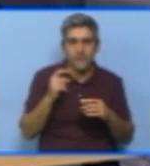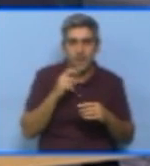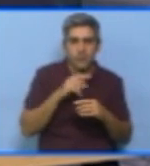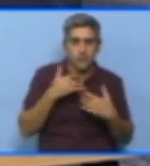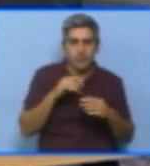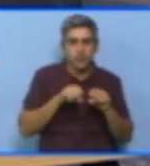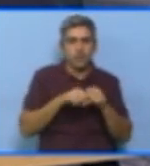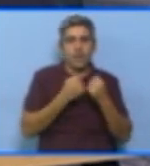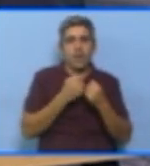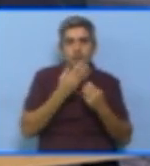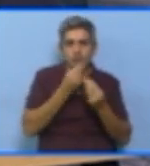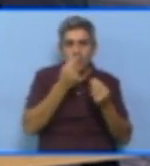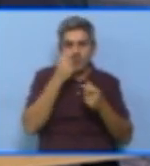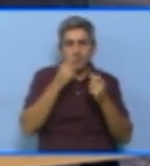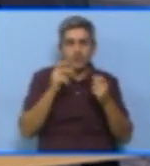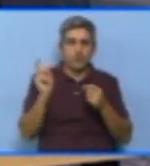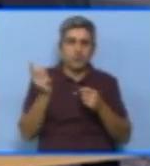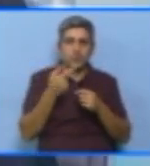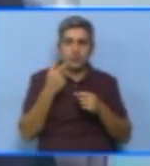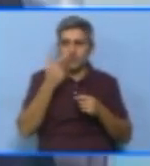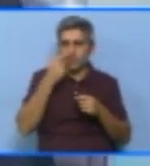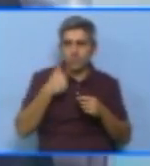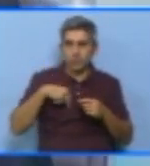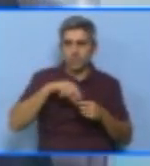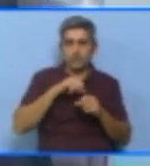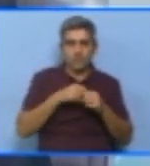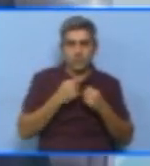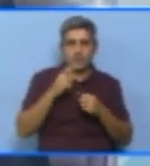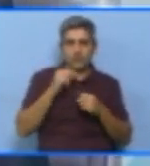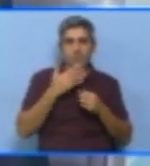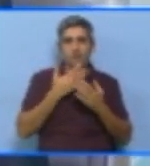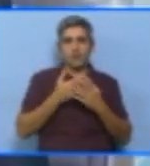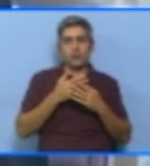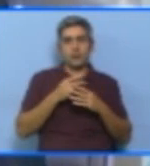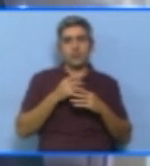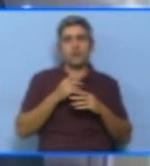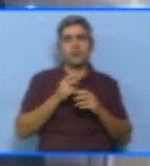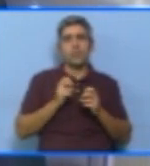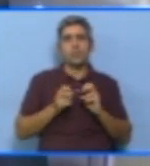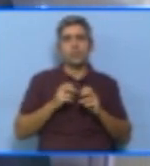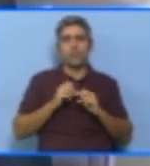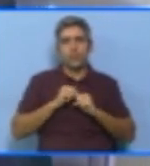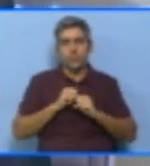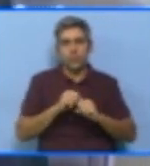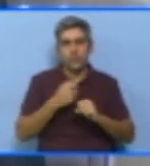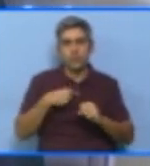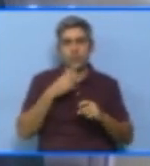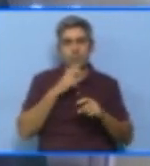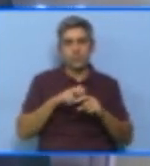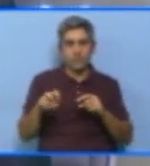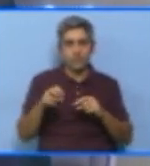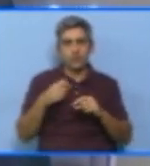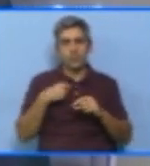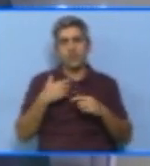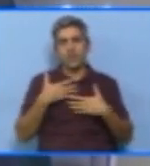que estraga tantas das nossas virtudes e que, no fundo, se torna, às vezes, motor das nossas energias, dos